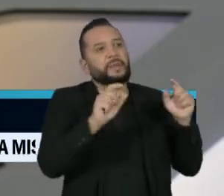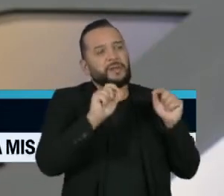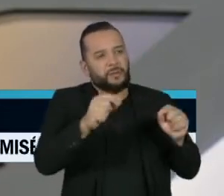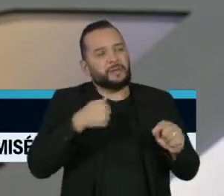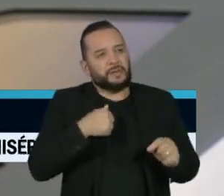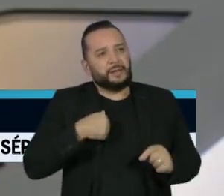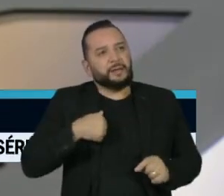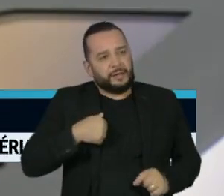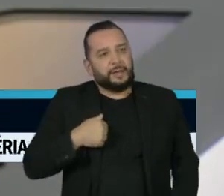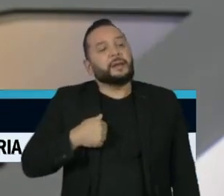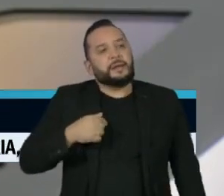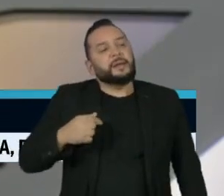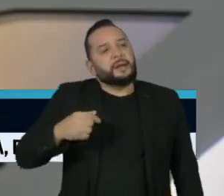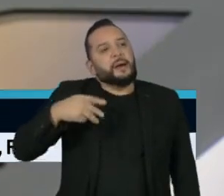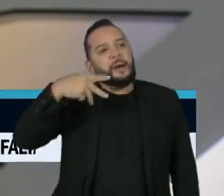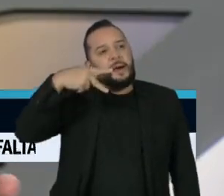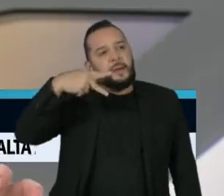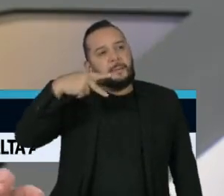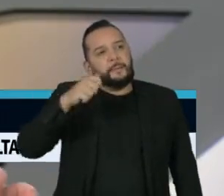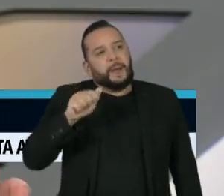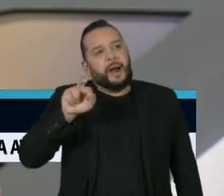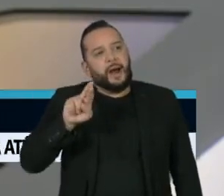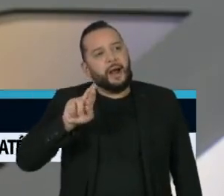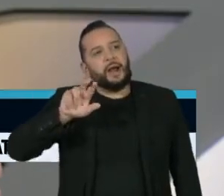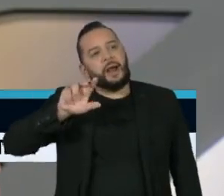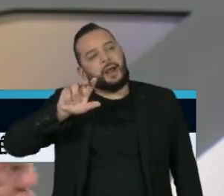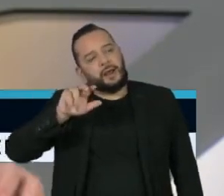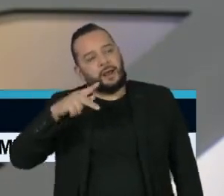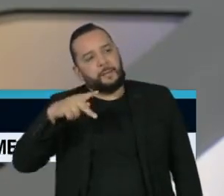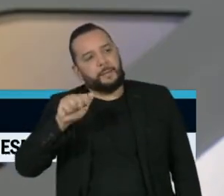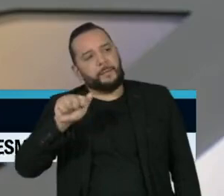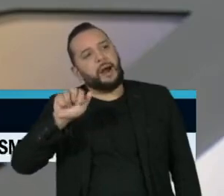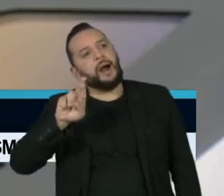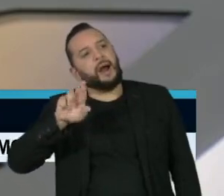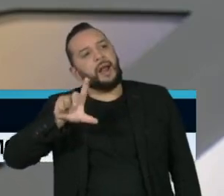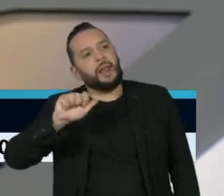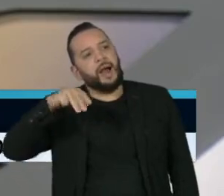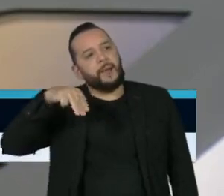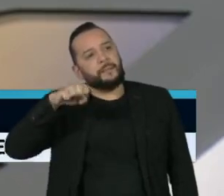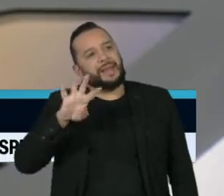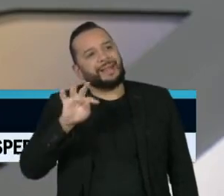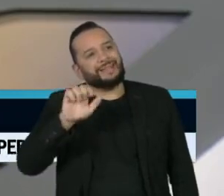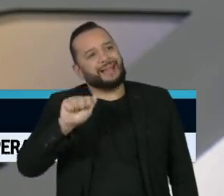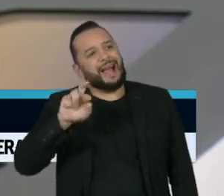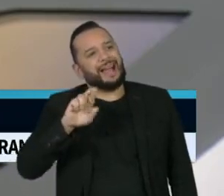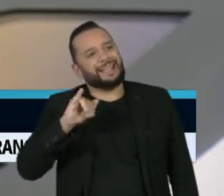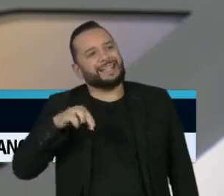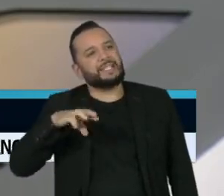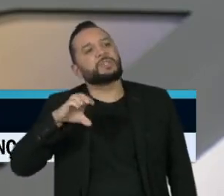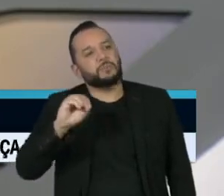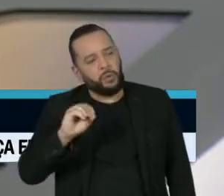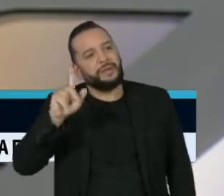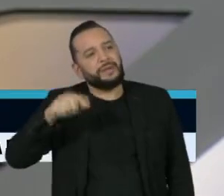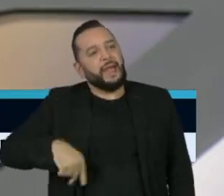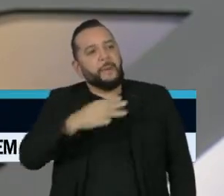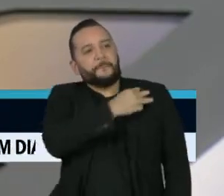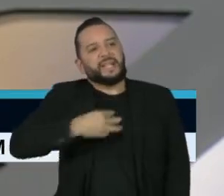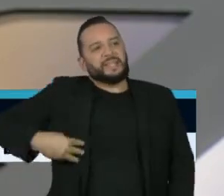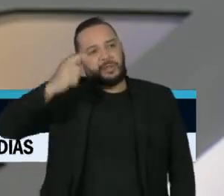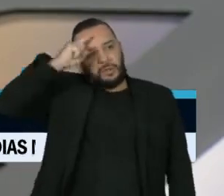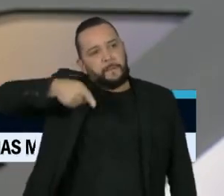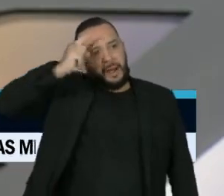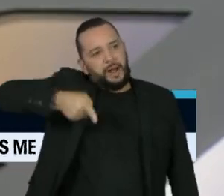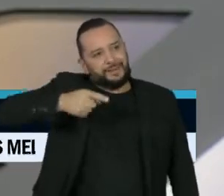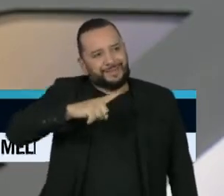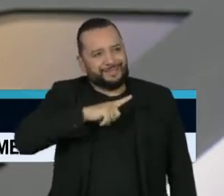caminho foi aprovado o presidencialismo e ficou, digamos, um sistema que tem muitos vícios.